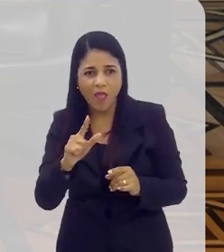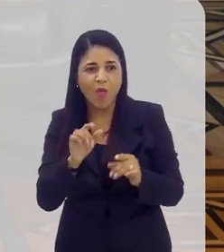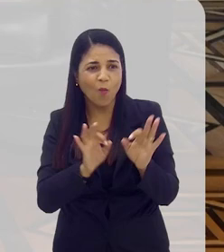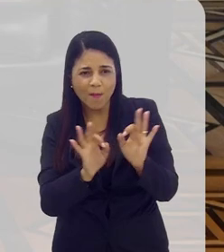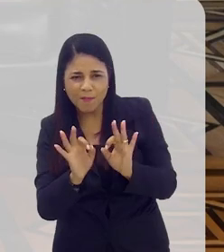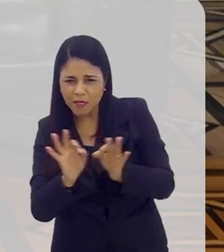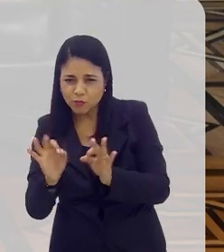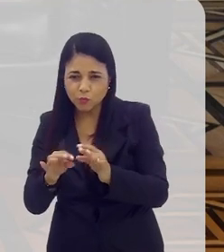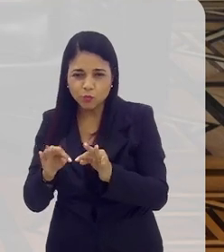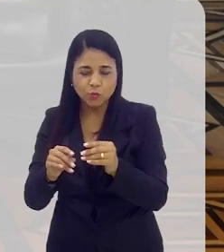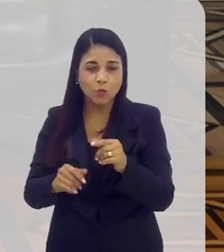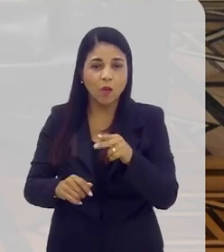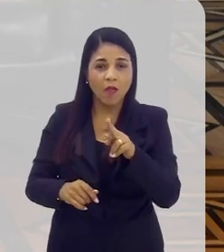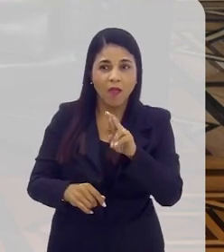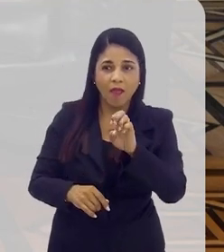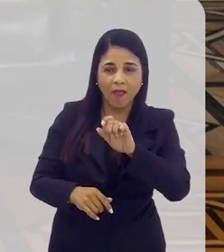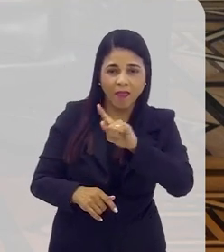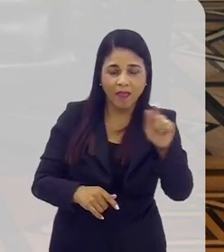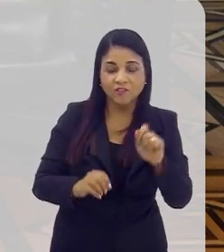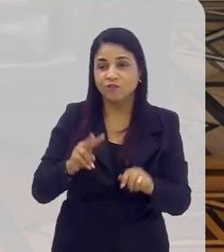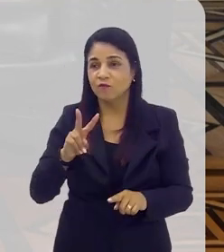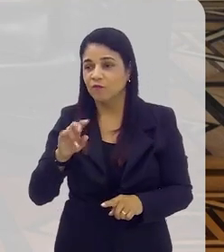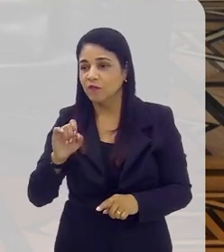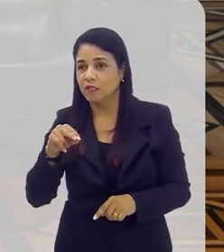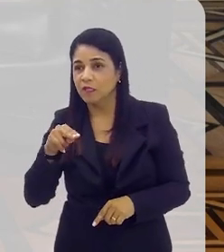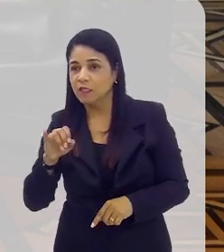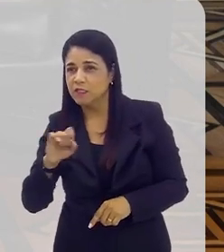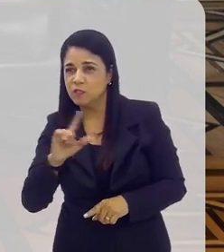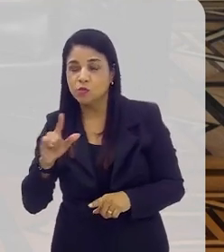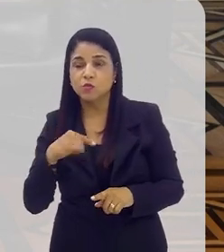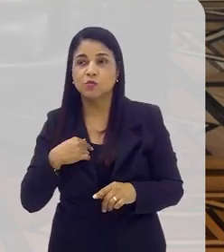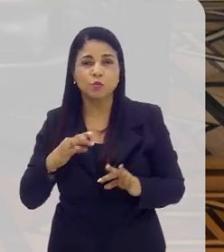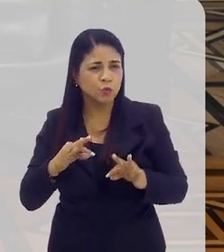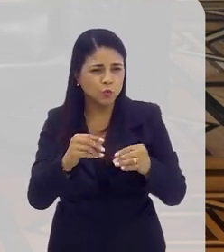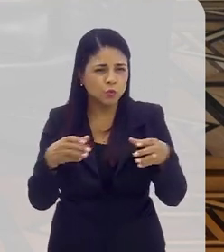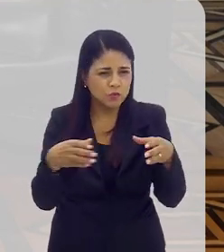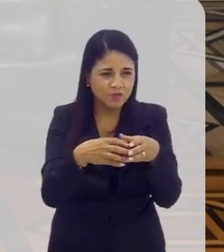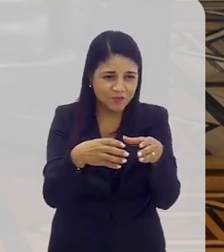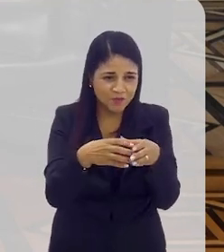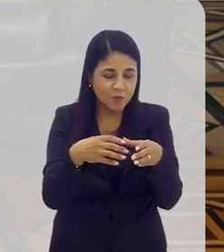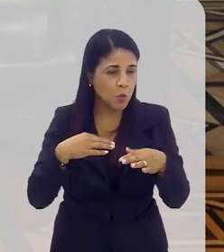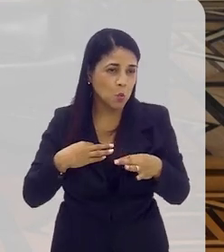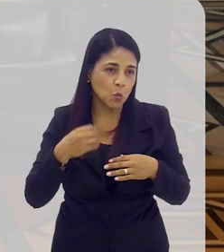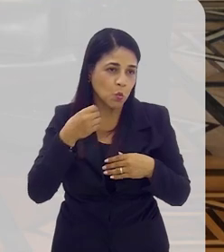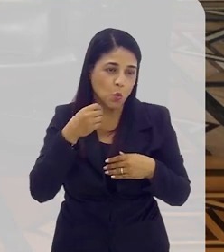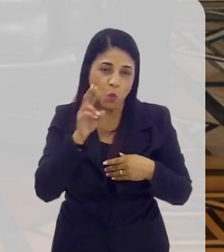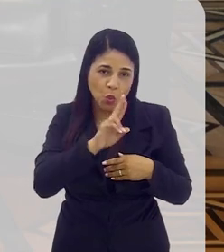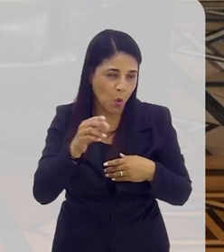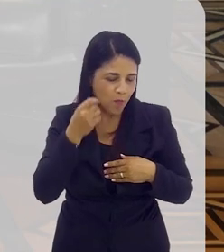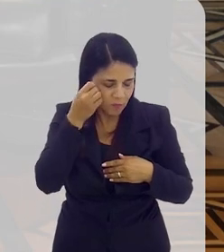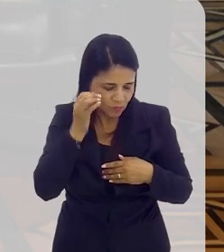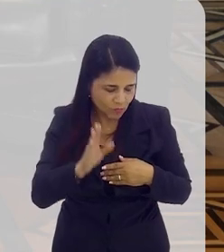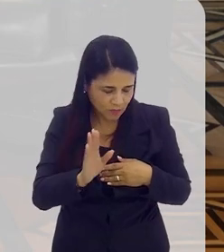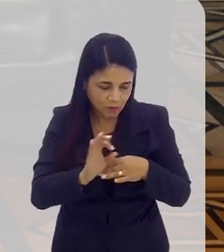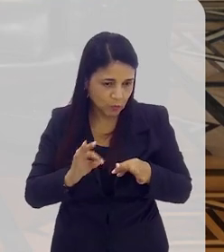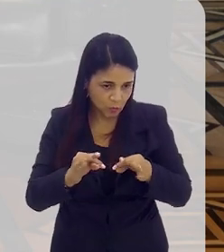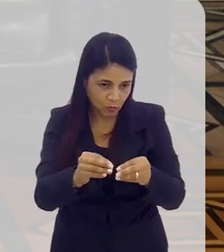uma, eles E os tinham, caras foram lá, sabe? É. Nael vai lá e vai, sabe? Nós temos o Regi ali, sabe, o